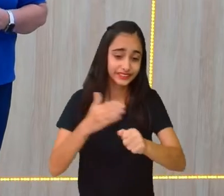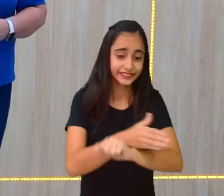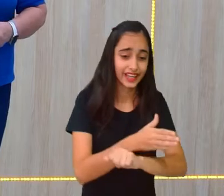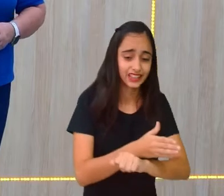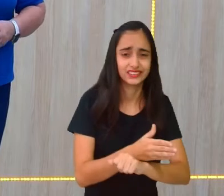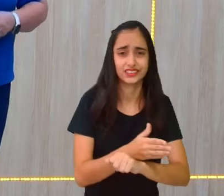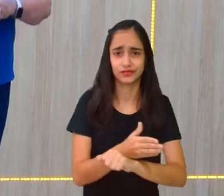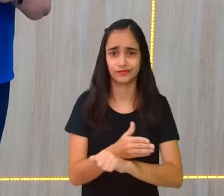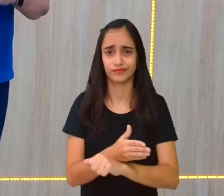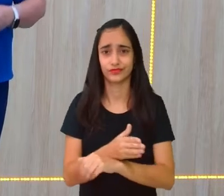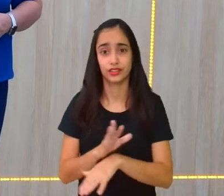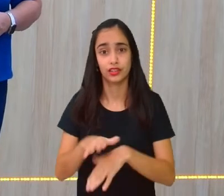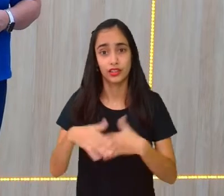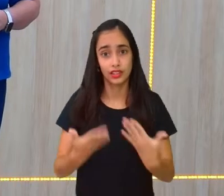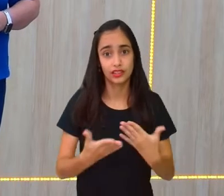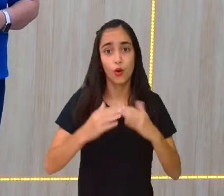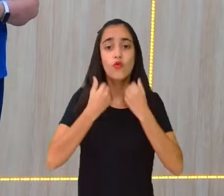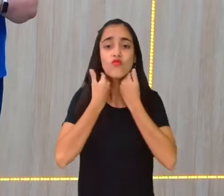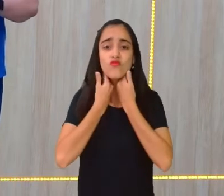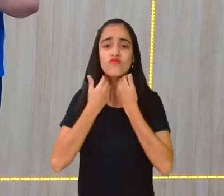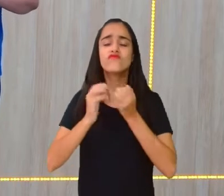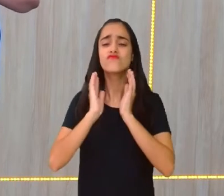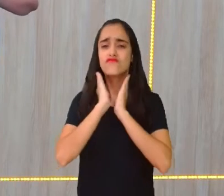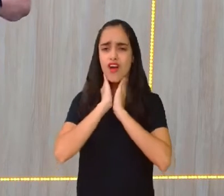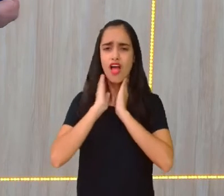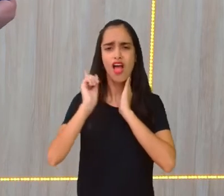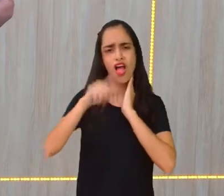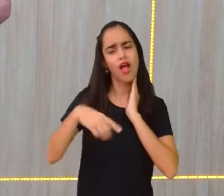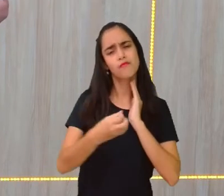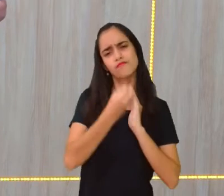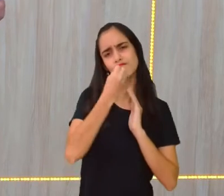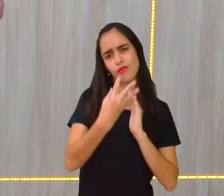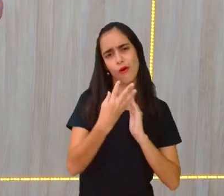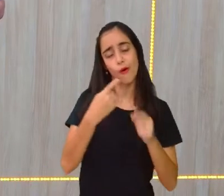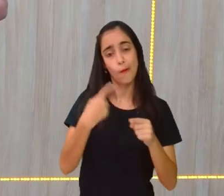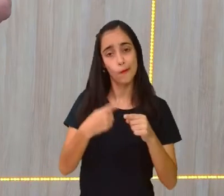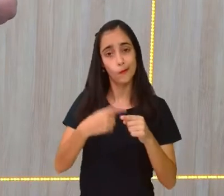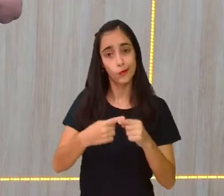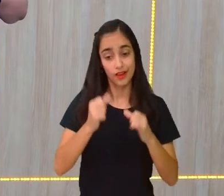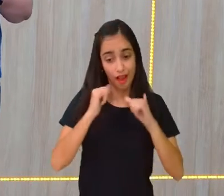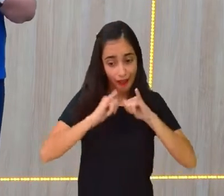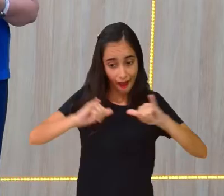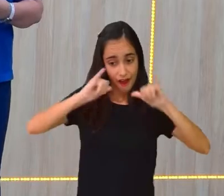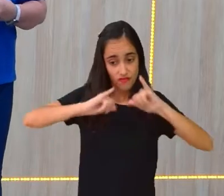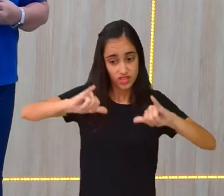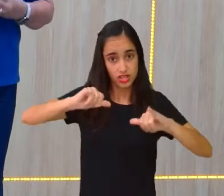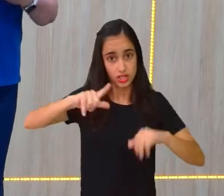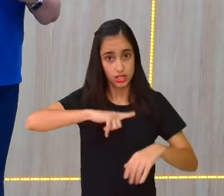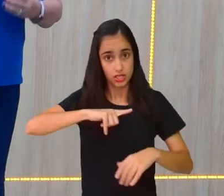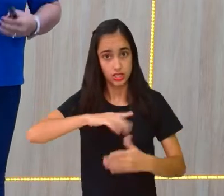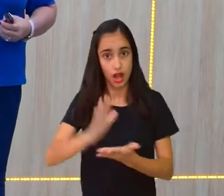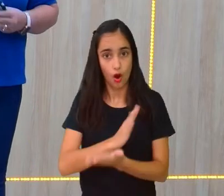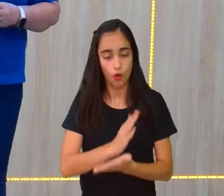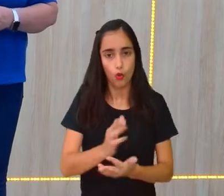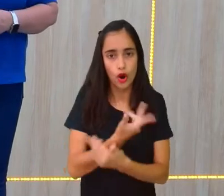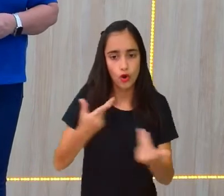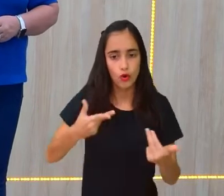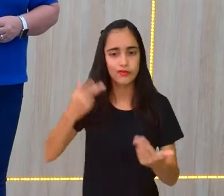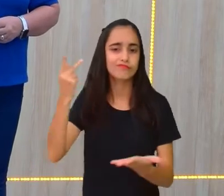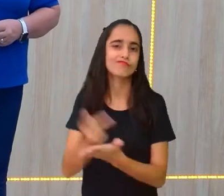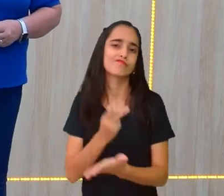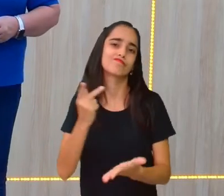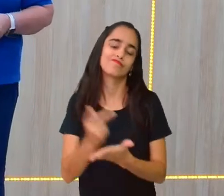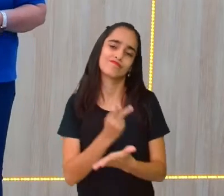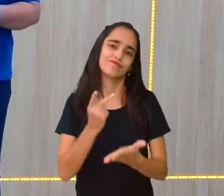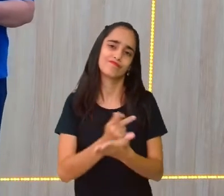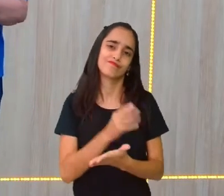ela é bem-vinda, porque ela é um alerta. Ela está dizendo que tem alguma coisa errada. E muitas vezes é a partir da febre que a gente vai